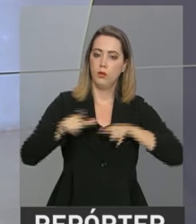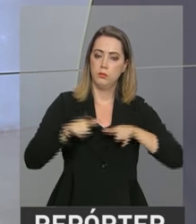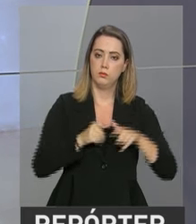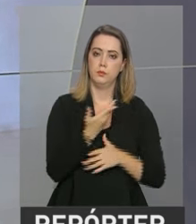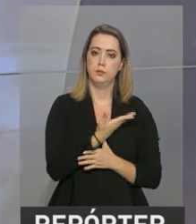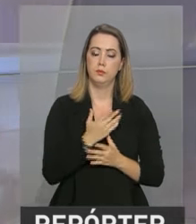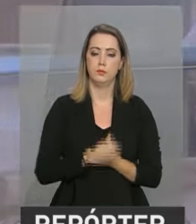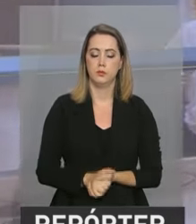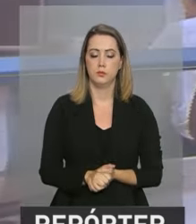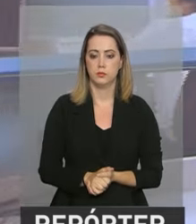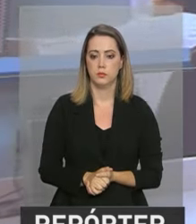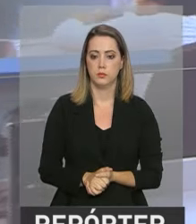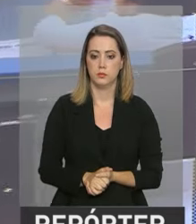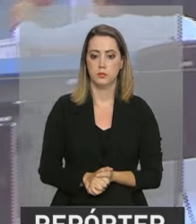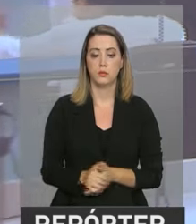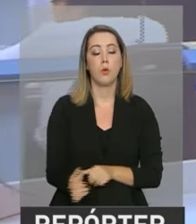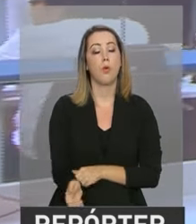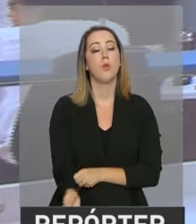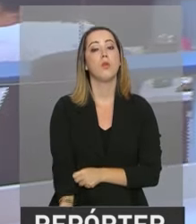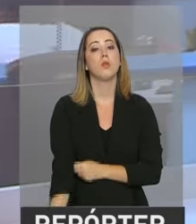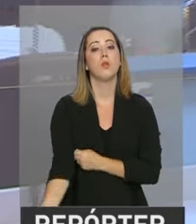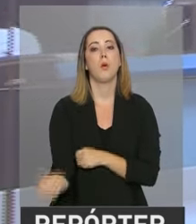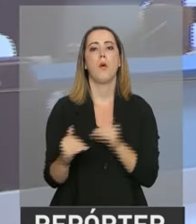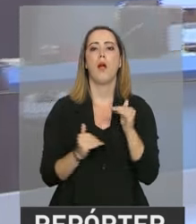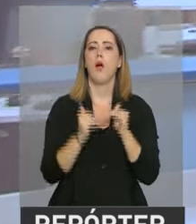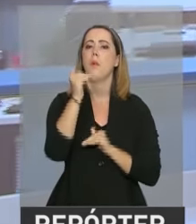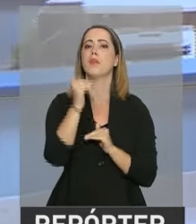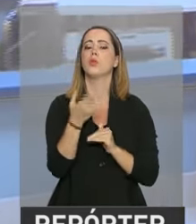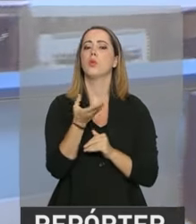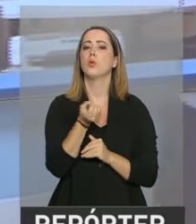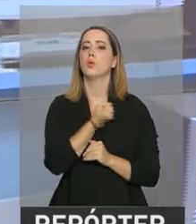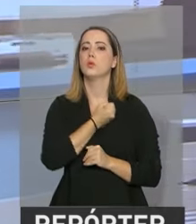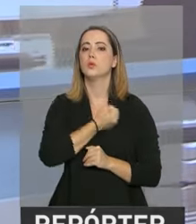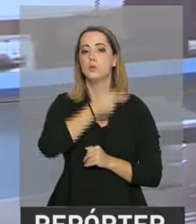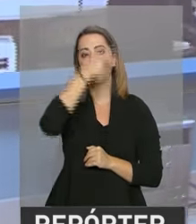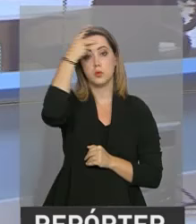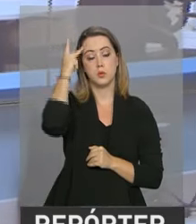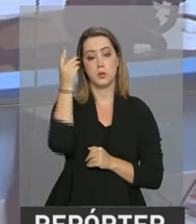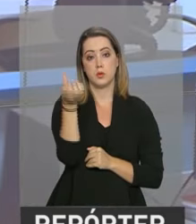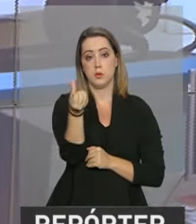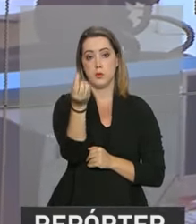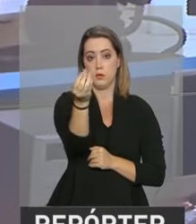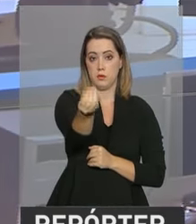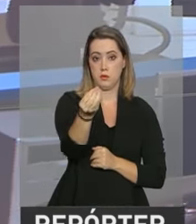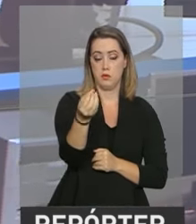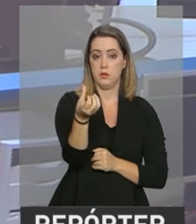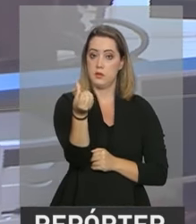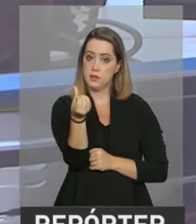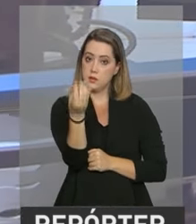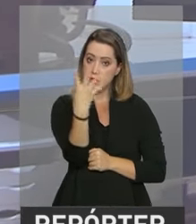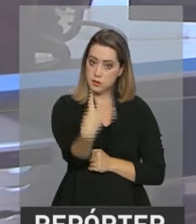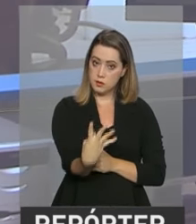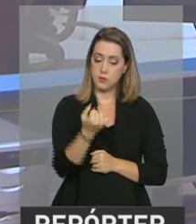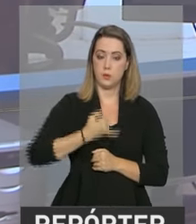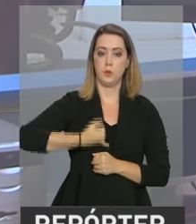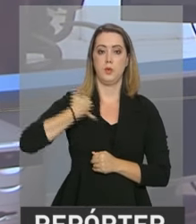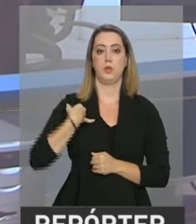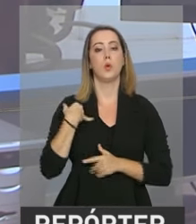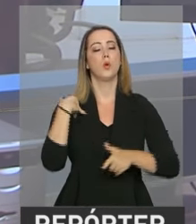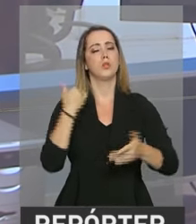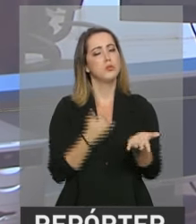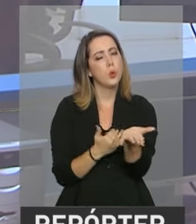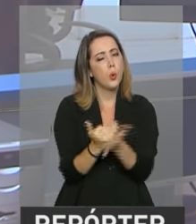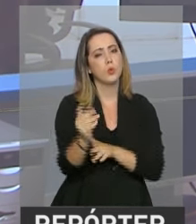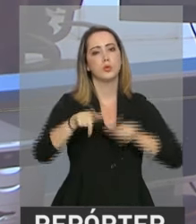aí. Aumentou o número de pessoas entre 60 e 64 anos no mercado de trabalho. Os dados são de uma pesquisa